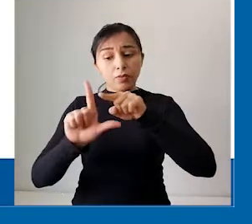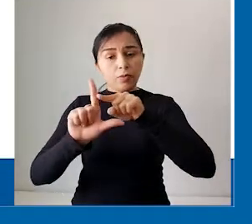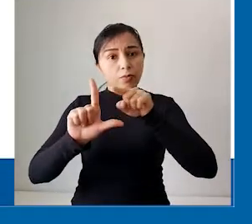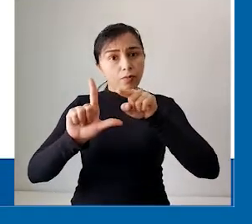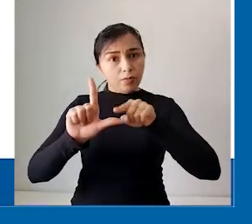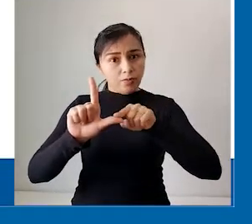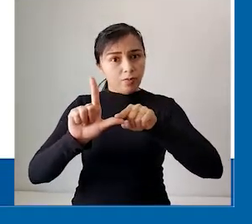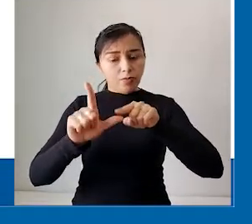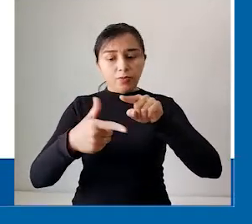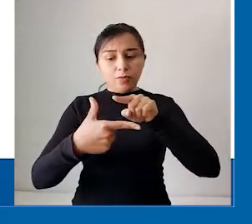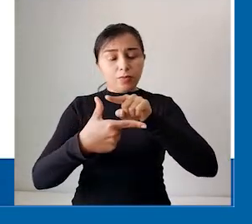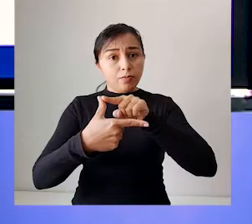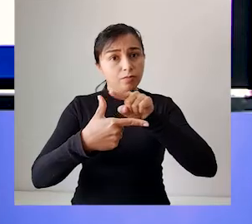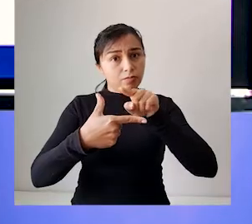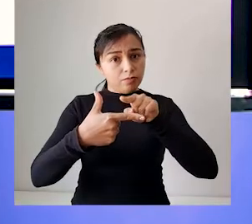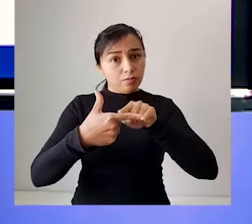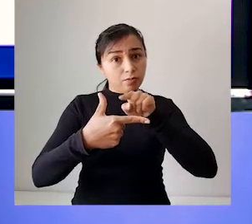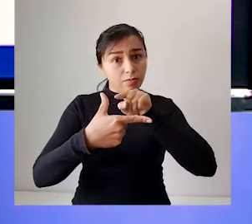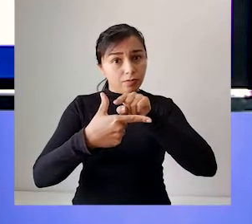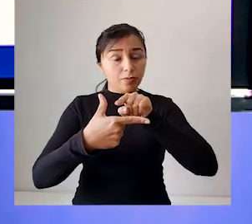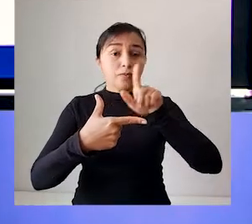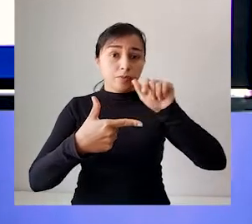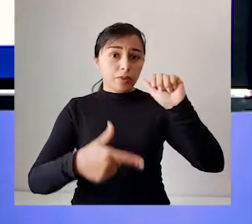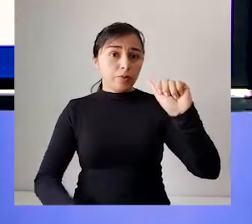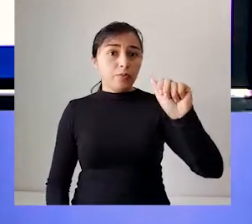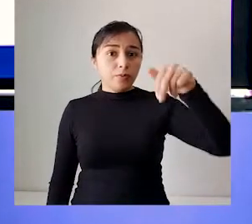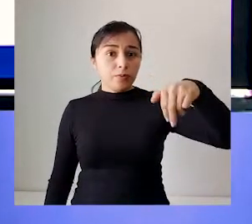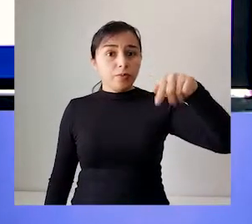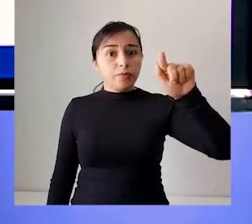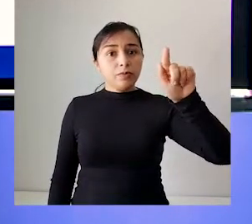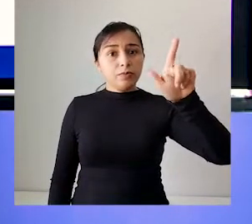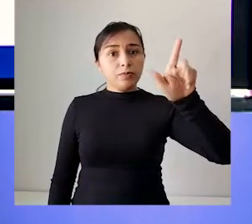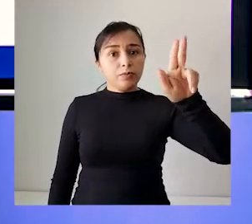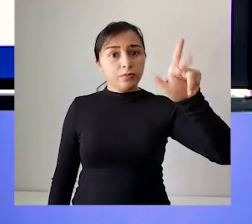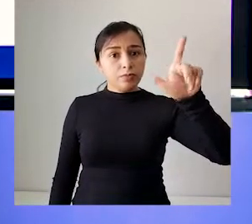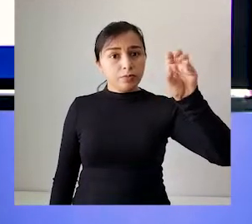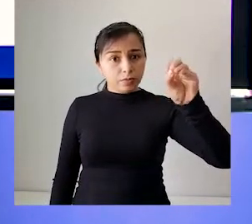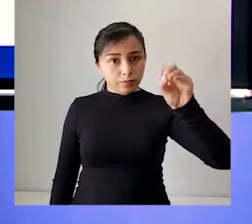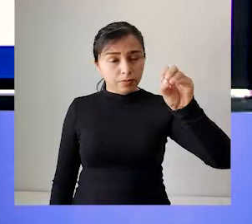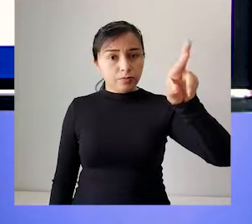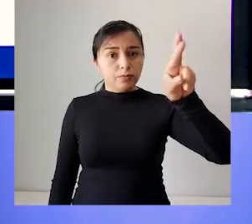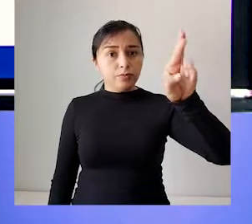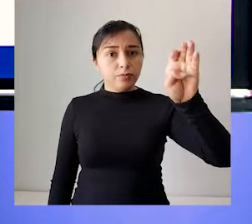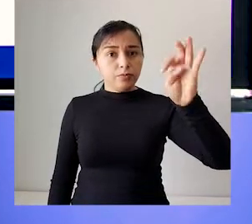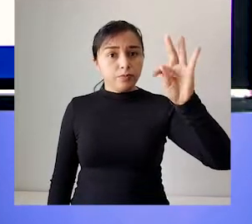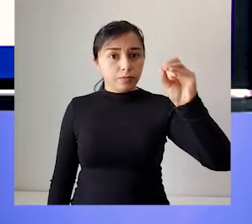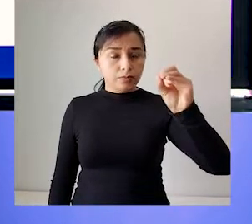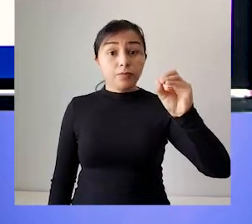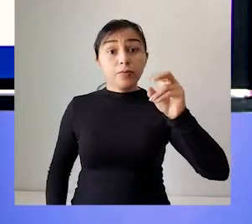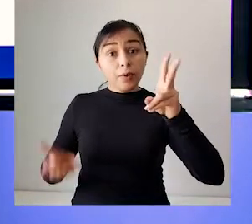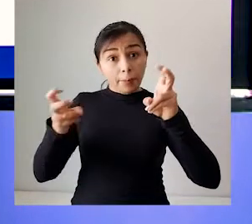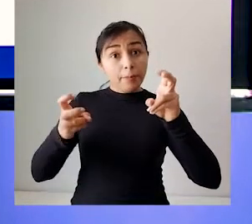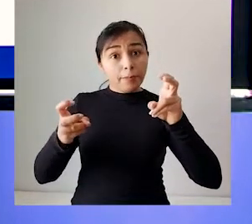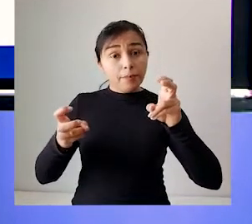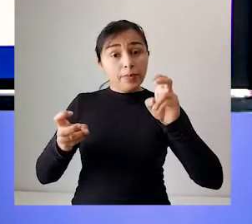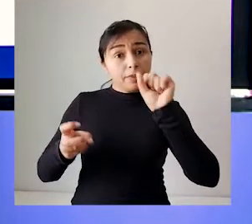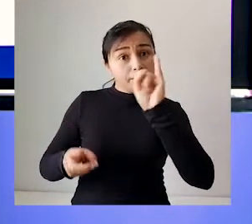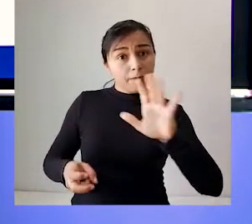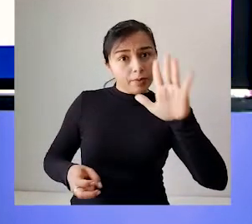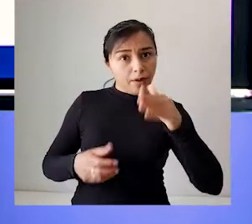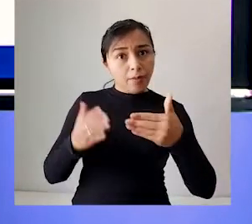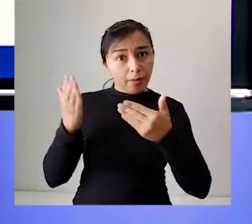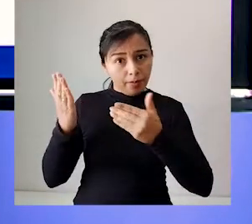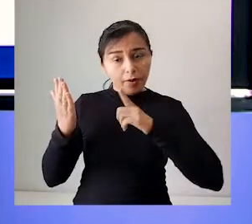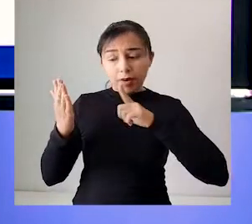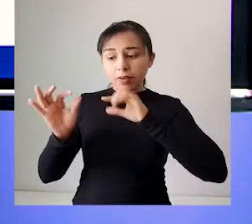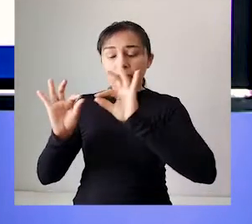que aparecer um ângulo reto. E o ângulo reto ele vai ser identificado com esse quadradinho aqui em um ponto. Indica